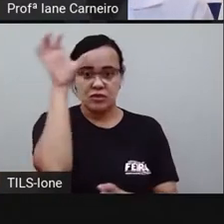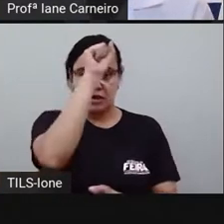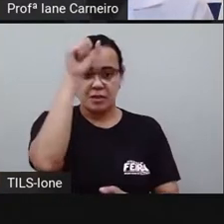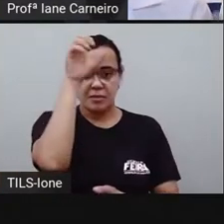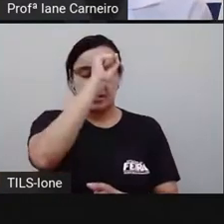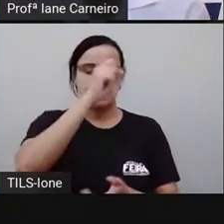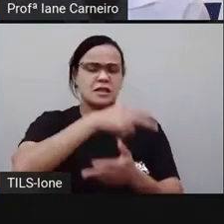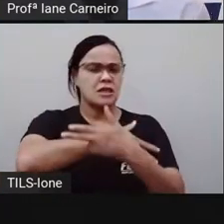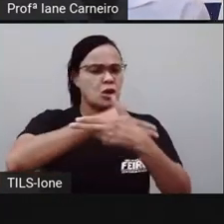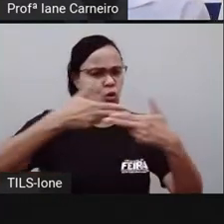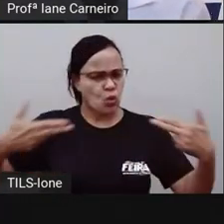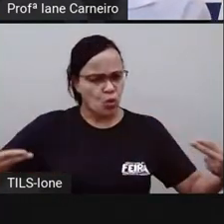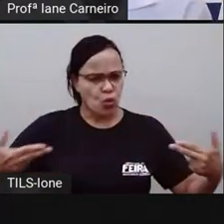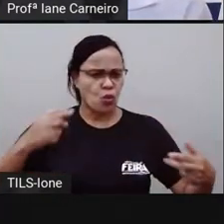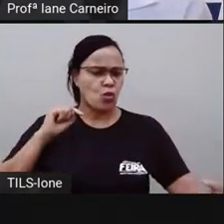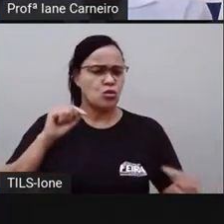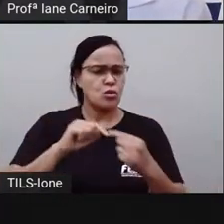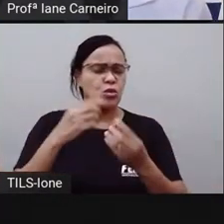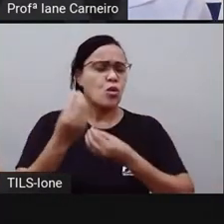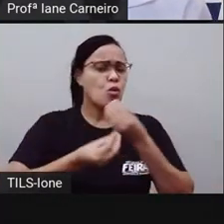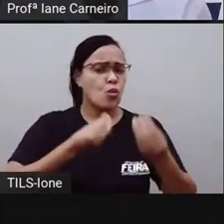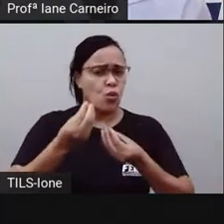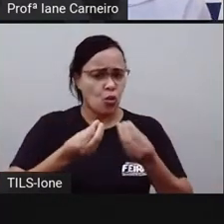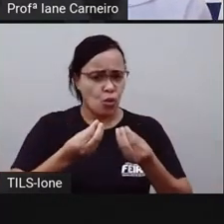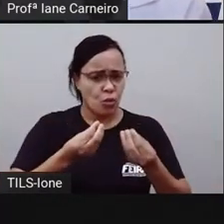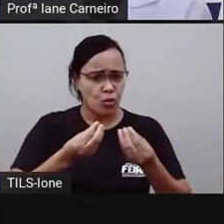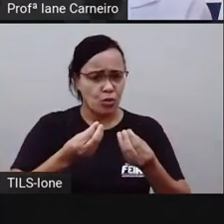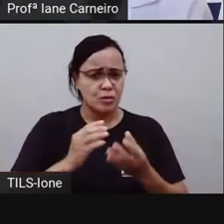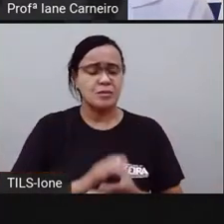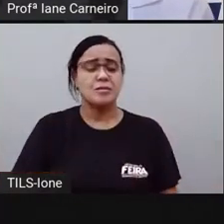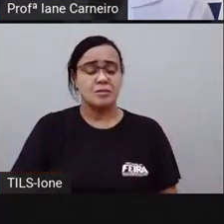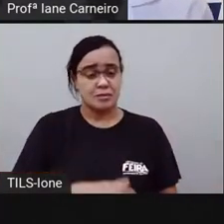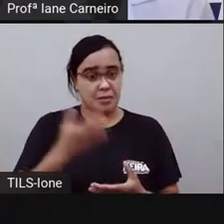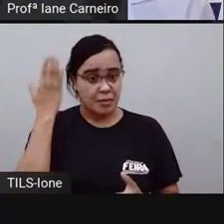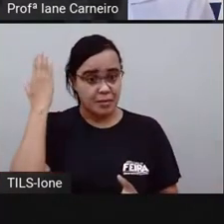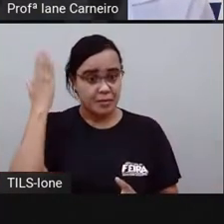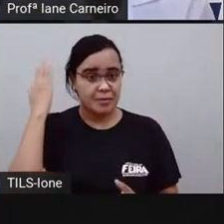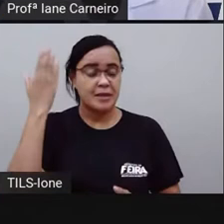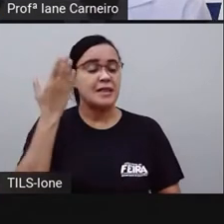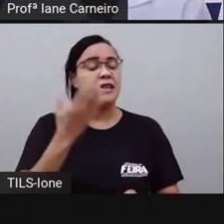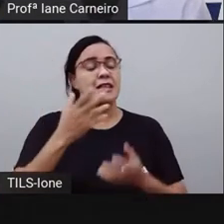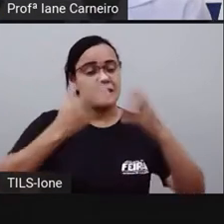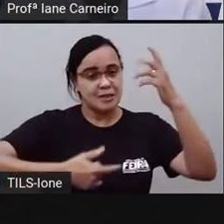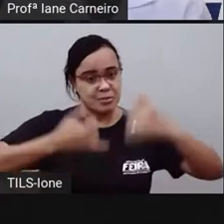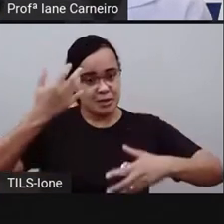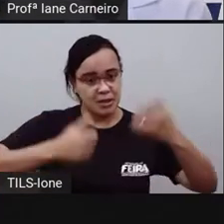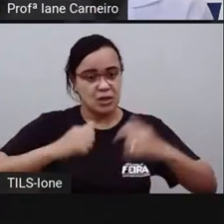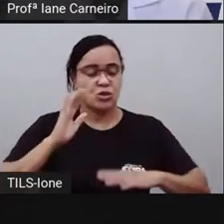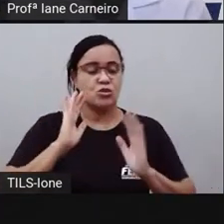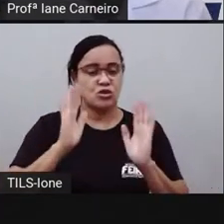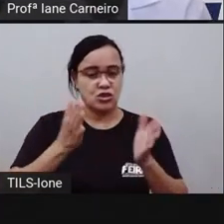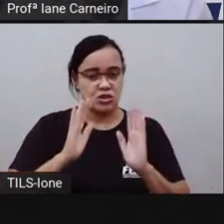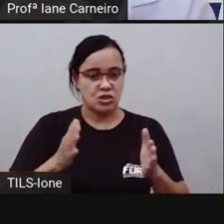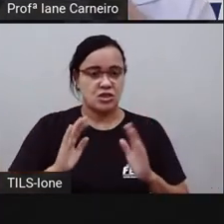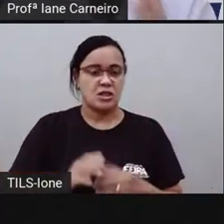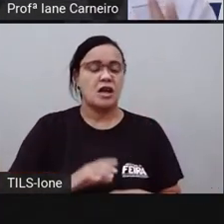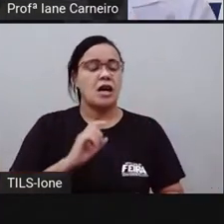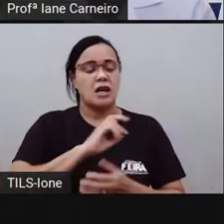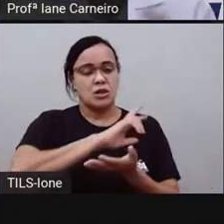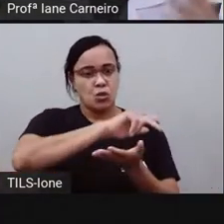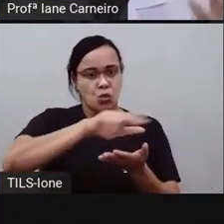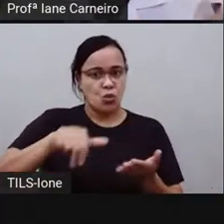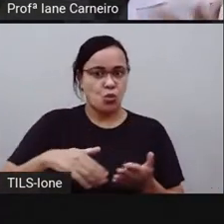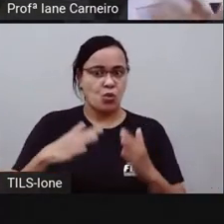aulas anteriores, a Pro já foi falando com vocês, quando nós falamos, né, sobre os casarões de Feira de Santana, a gente já fez